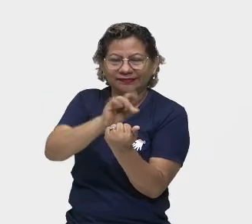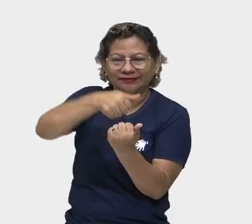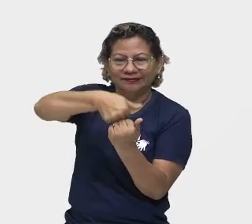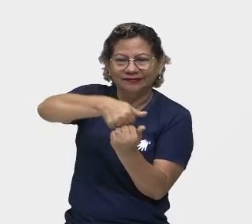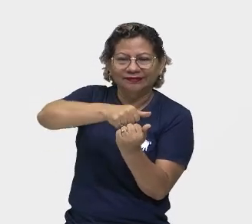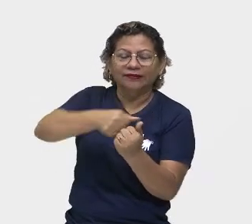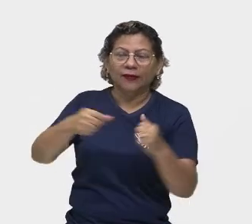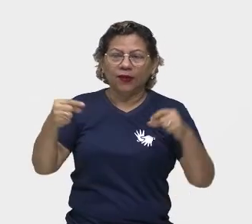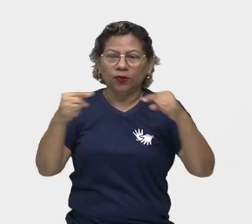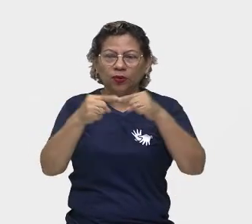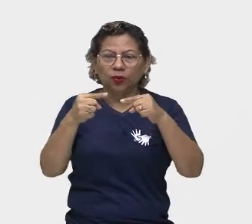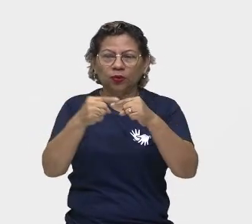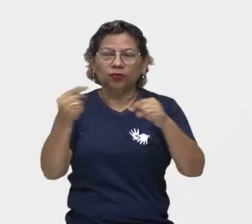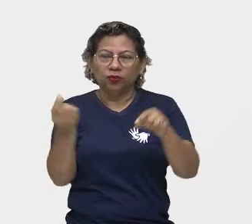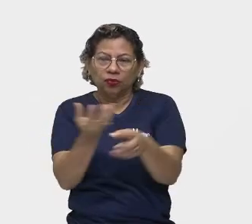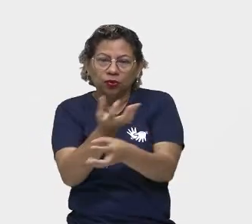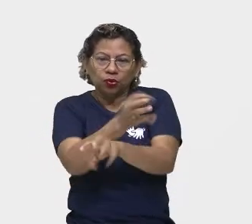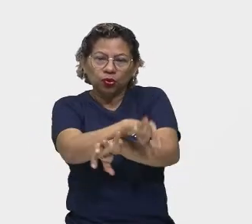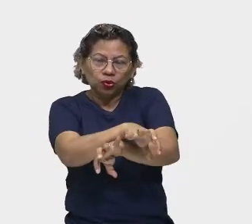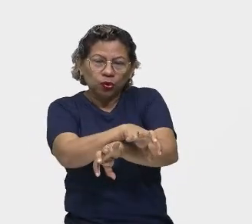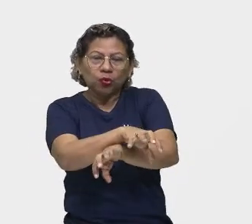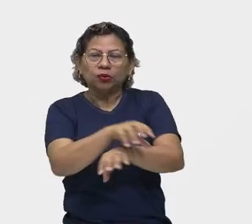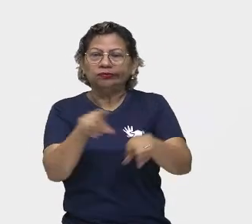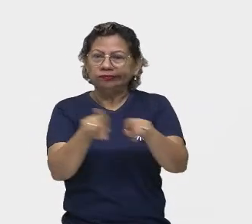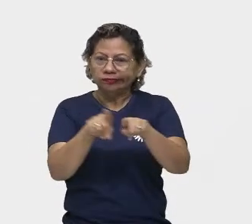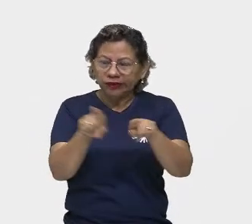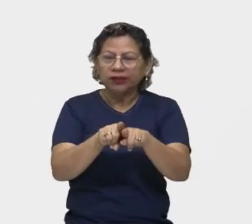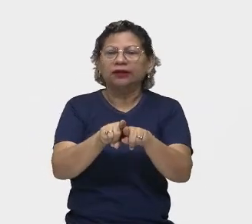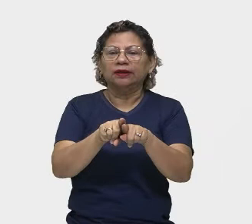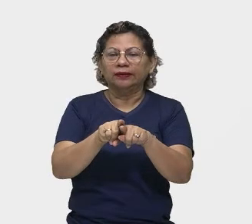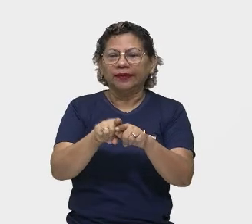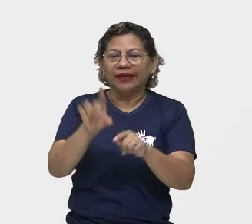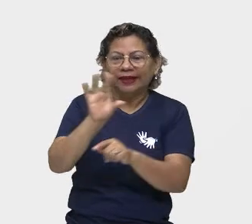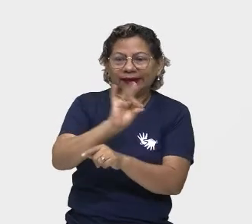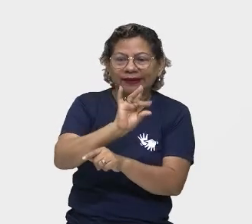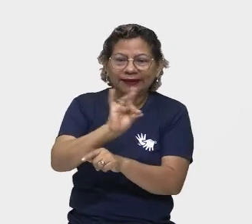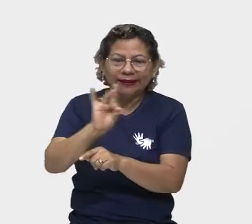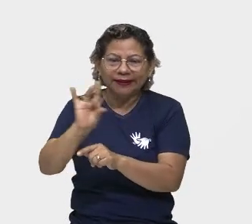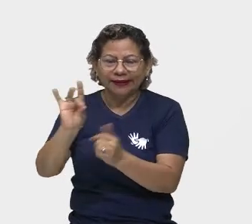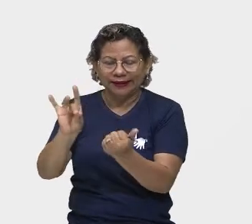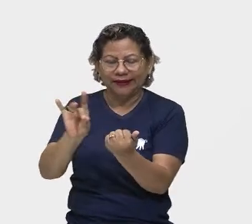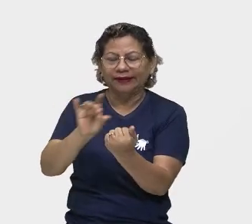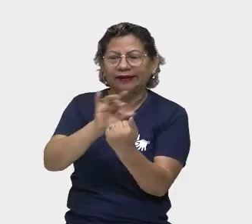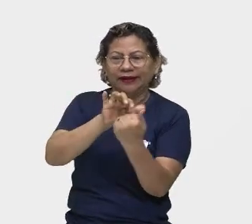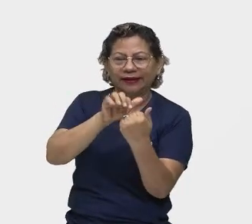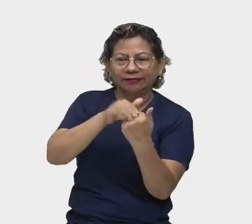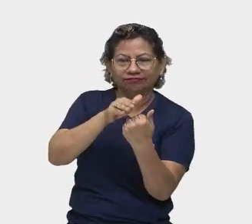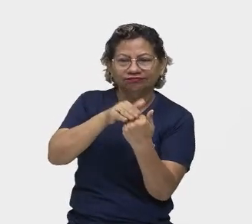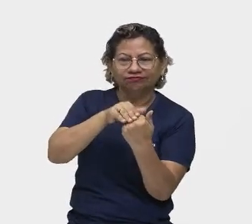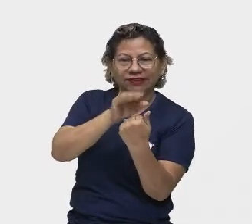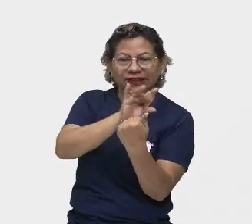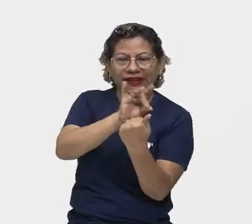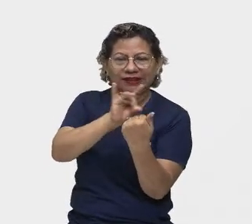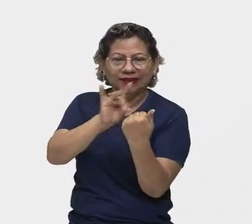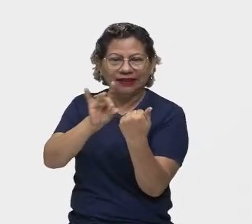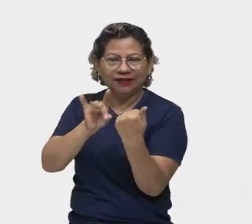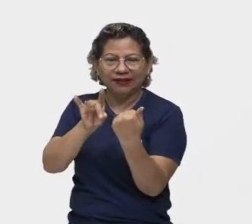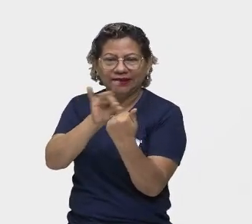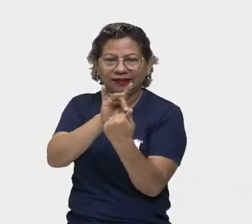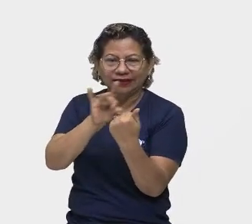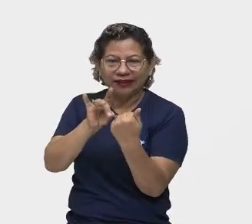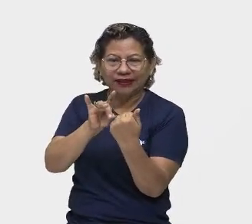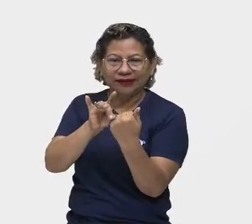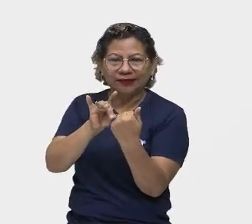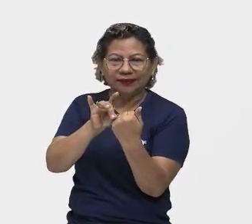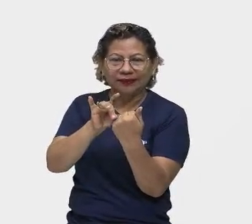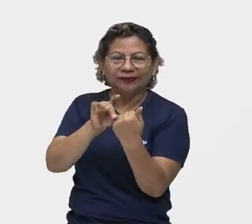as articulações móveis elas possuem um líquido para lubrificar que é o líquido sinovial E tem também a cartilagem